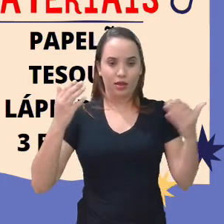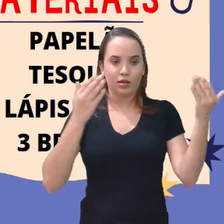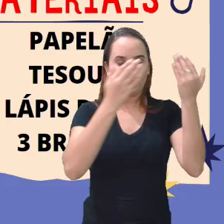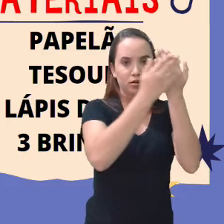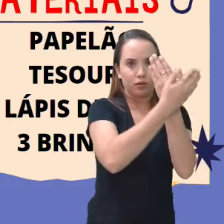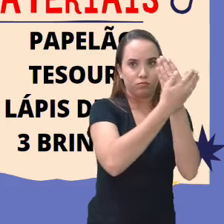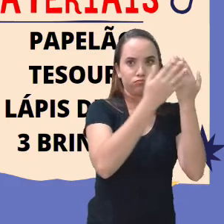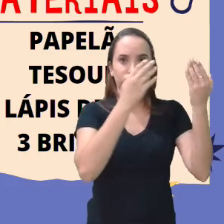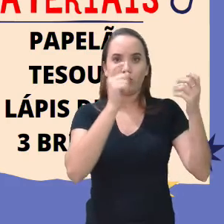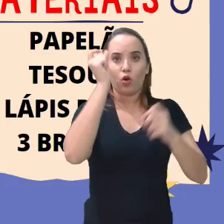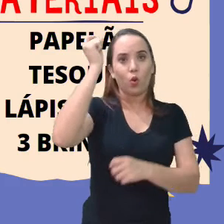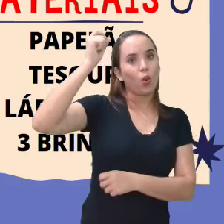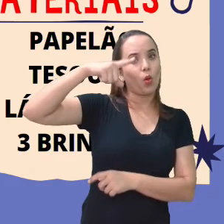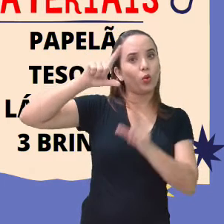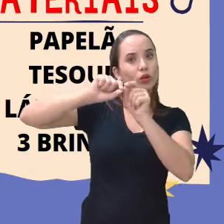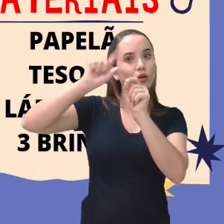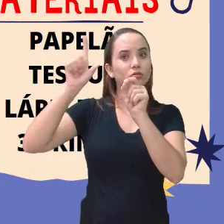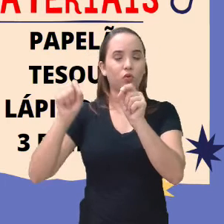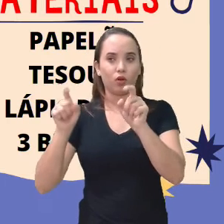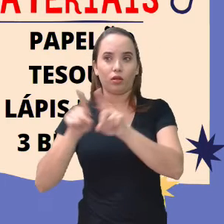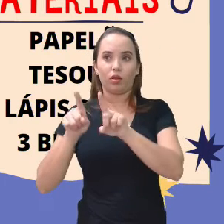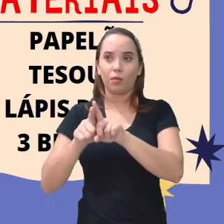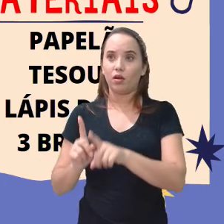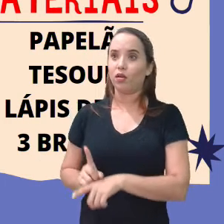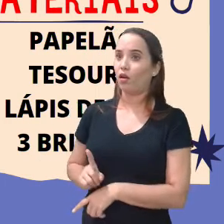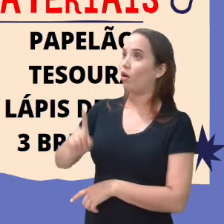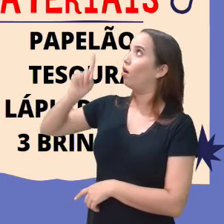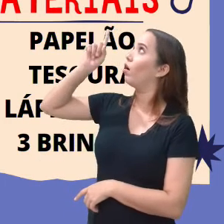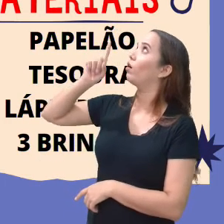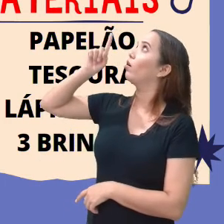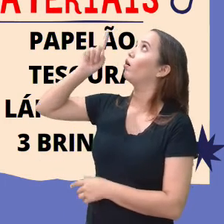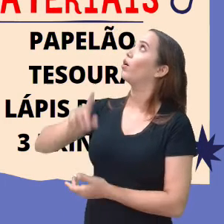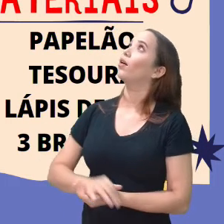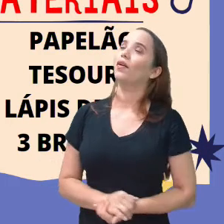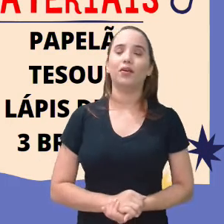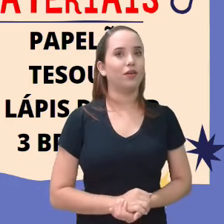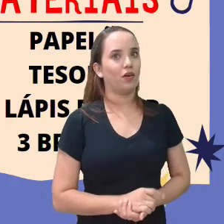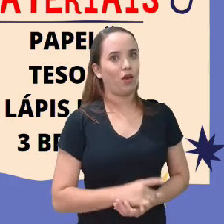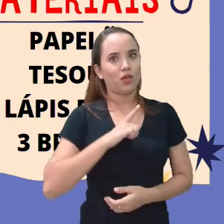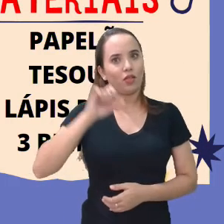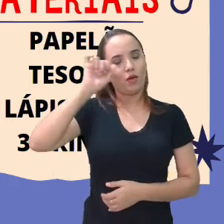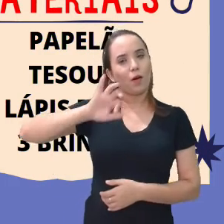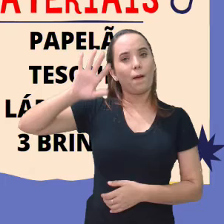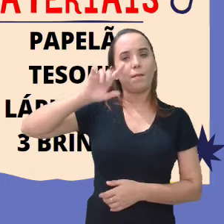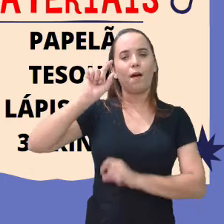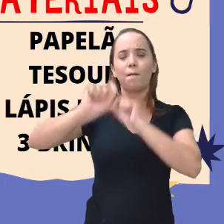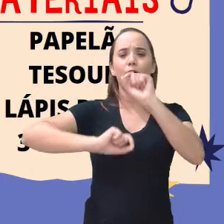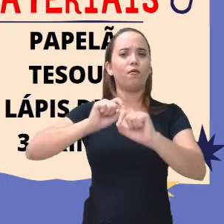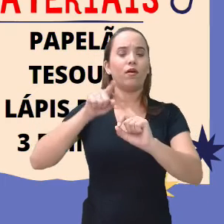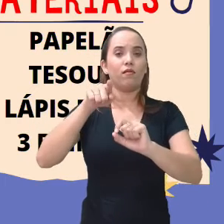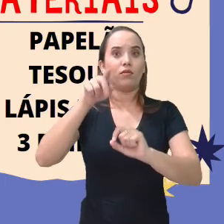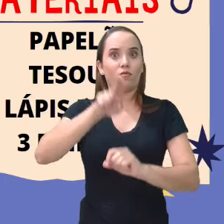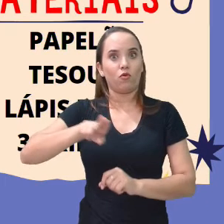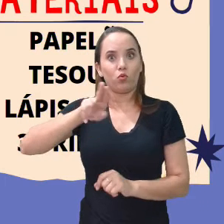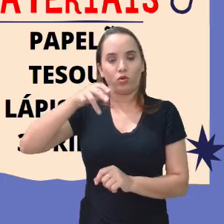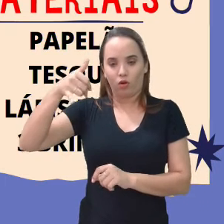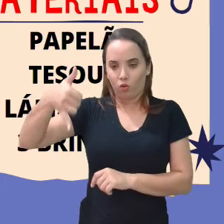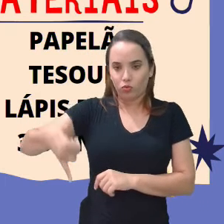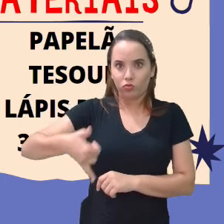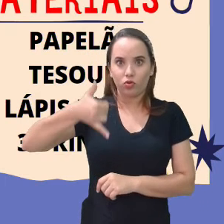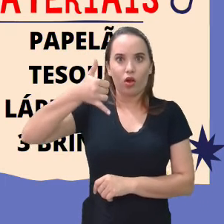eclipse solar. E aqui eu tenho um QR Code. Se vocês apontarem o celular de vocês para esse QR Code